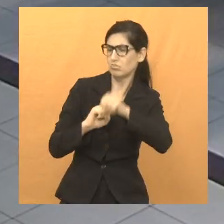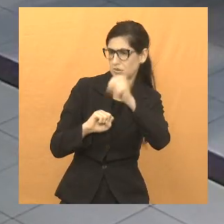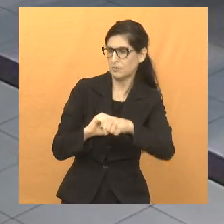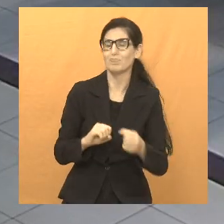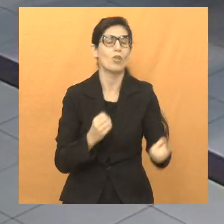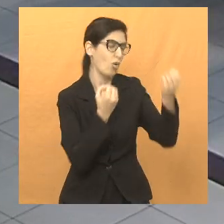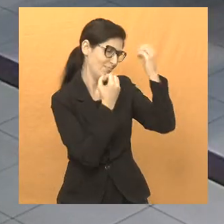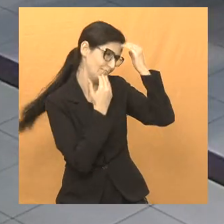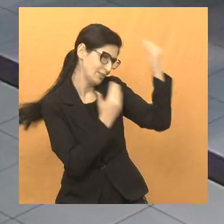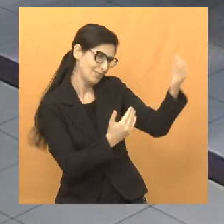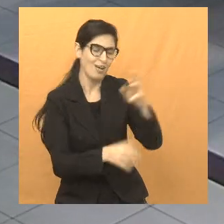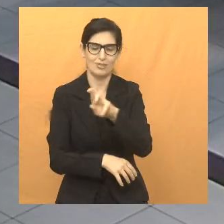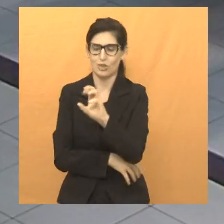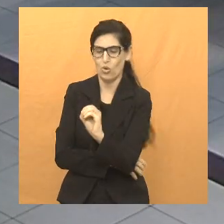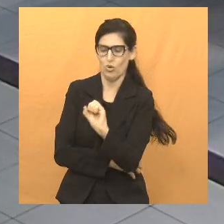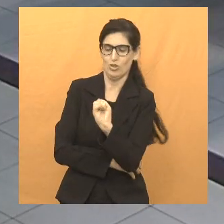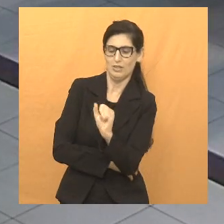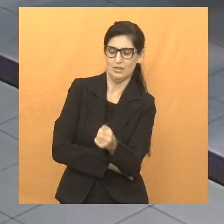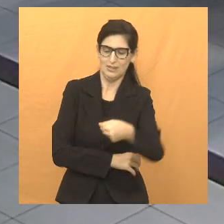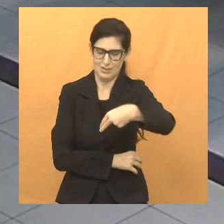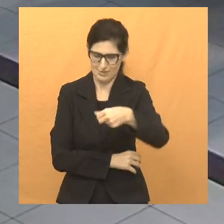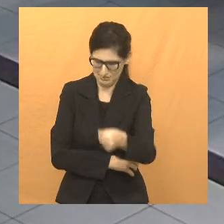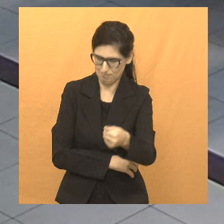Obrigado, Rosana, em tempo.